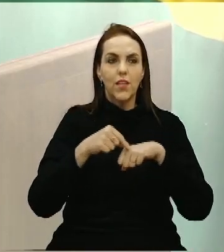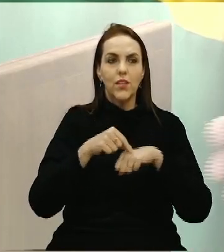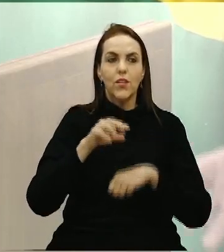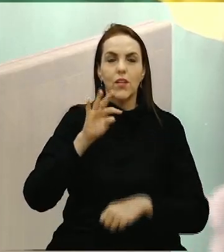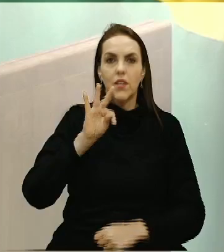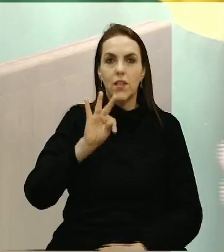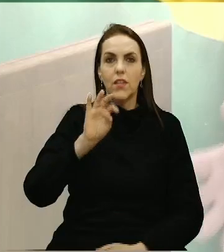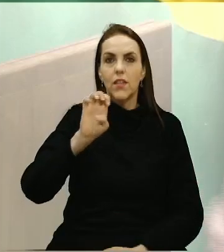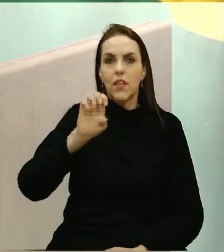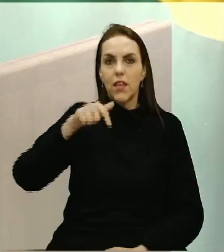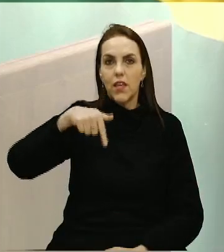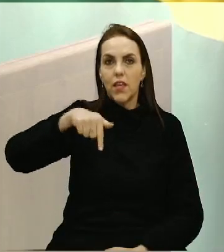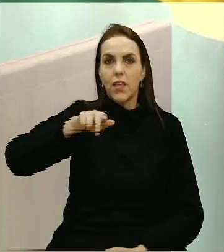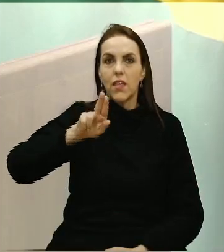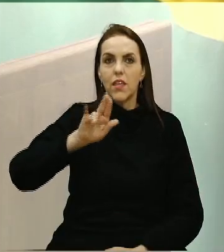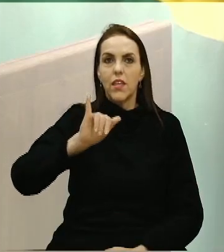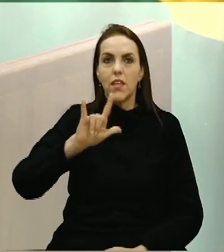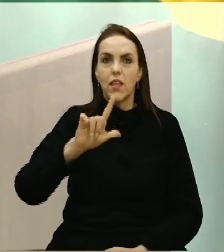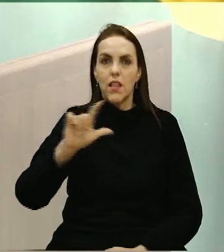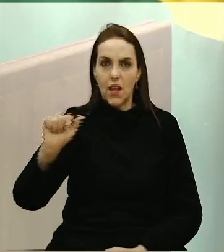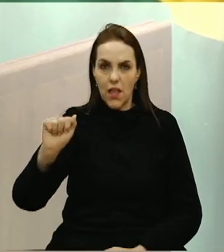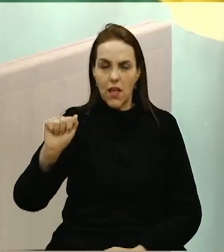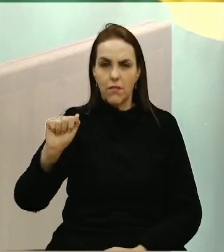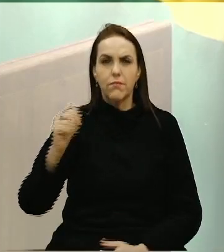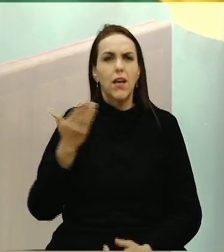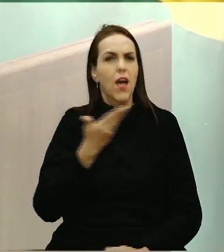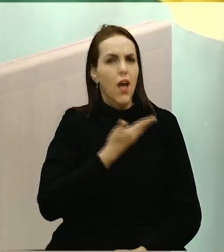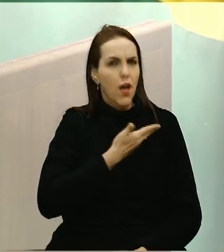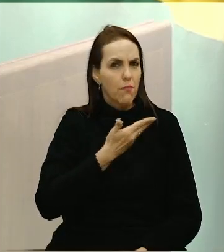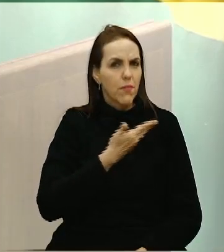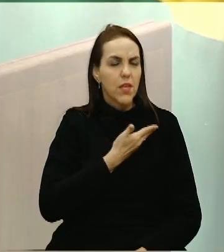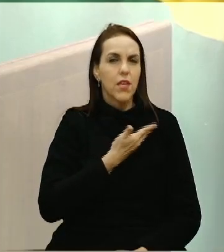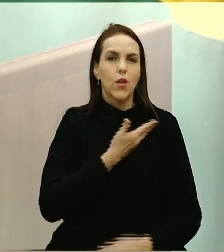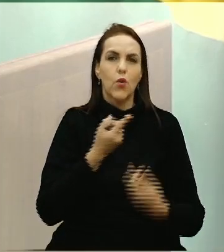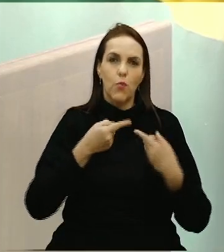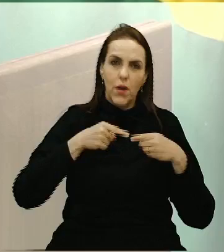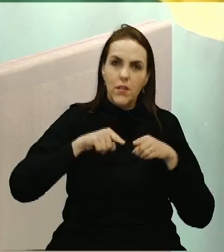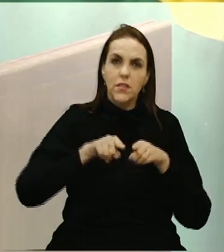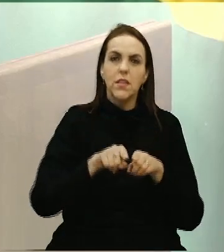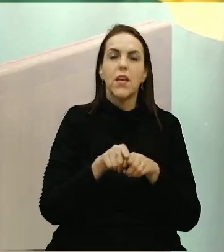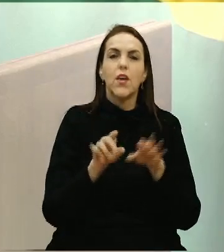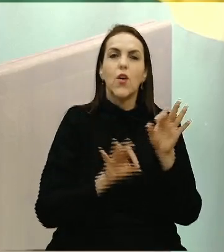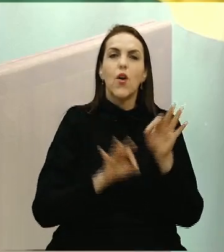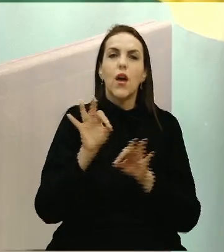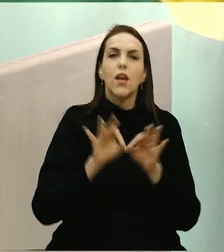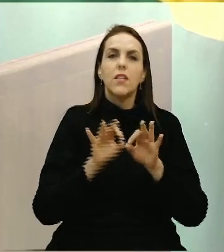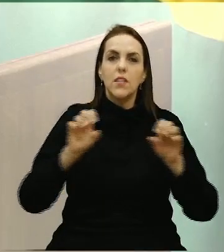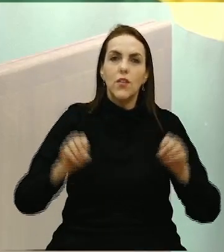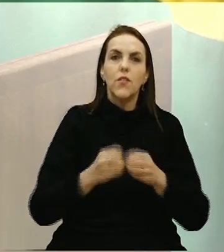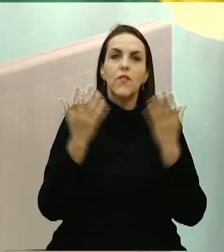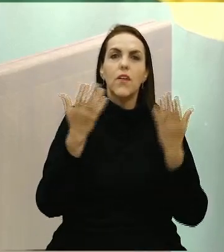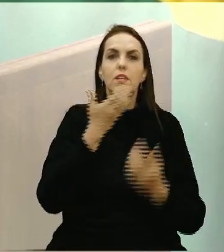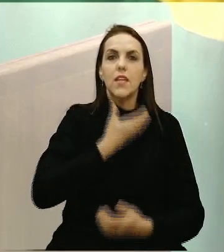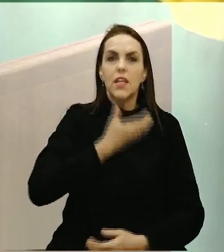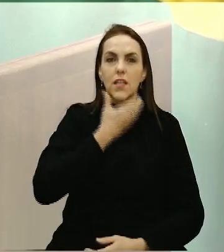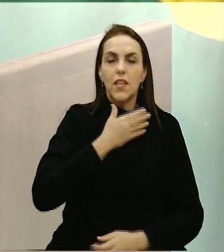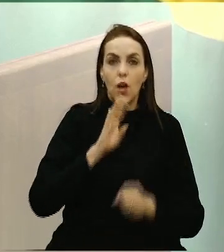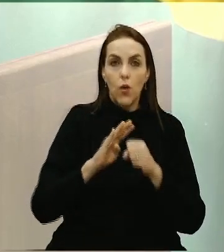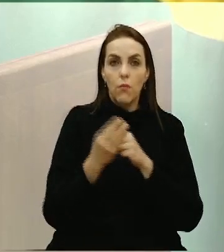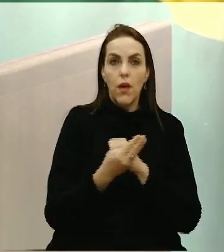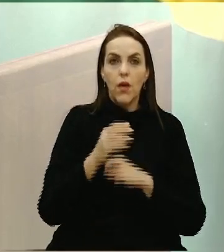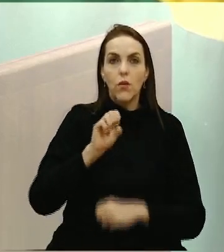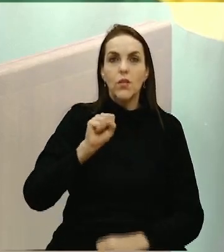um companheiro, um parceiro, e que eu conheci organizando as festas de Natal lá no São Vítor.